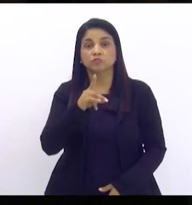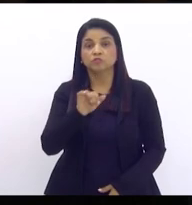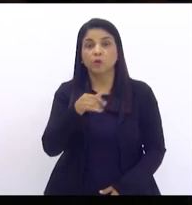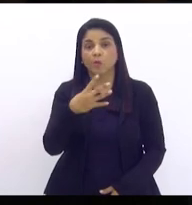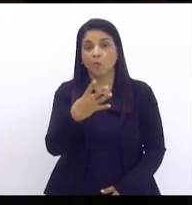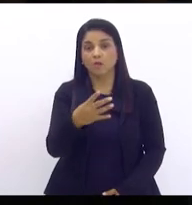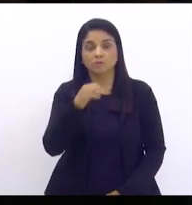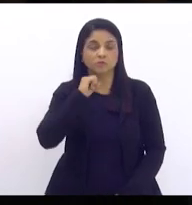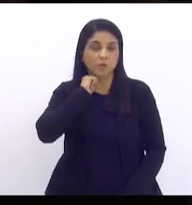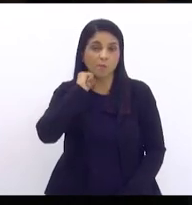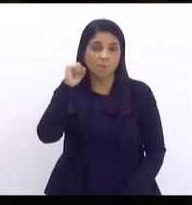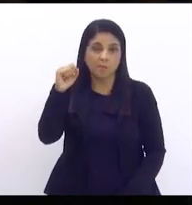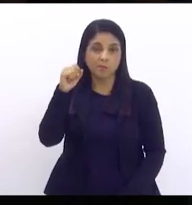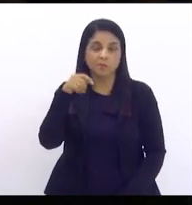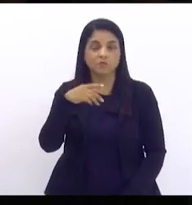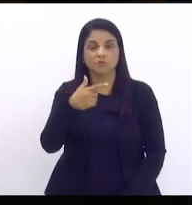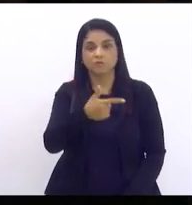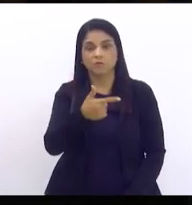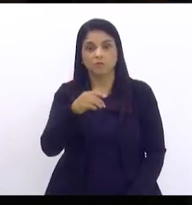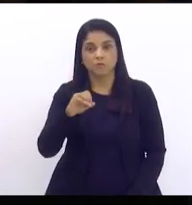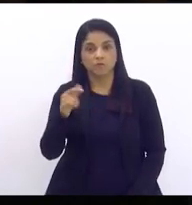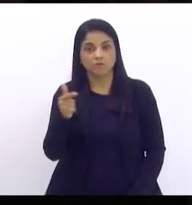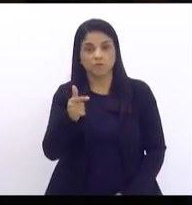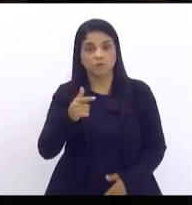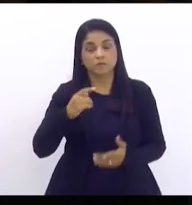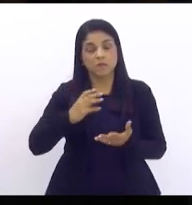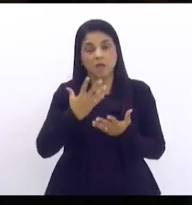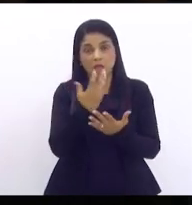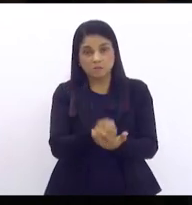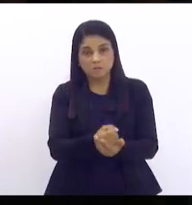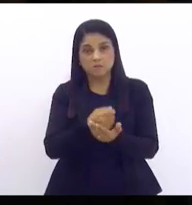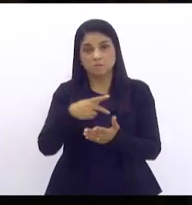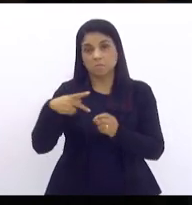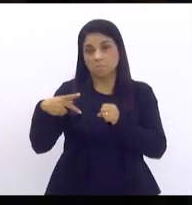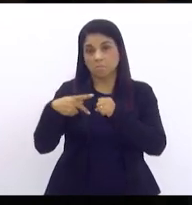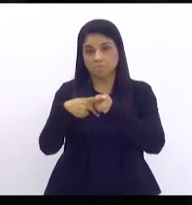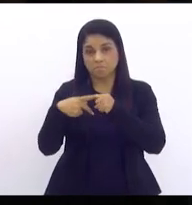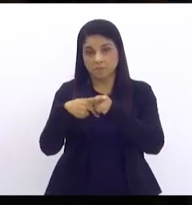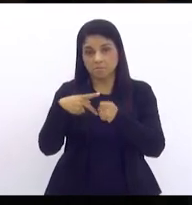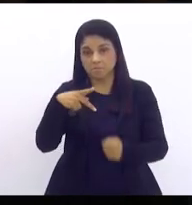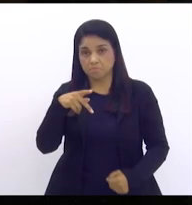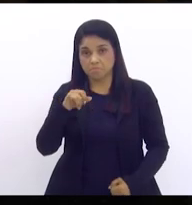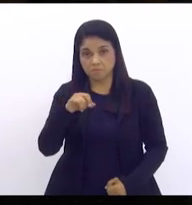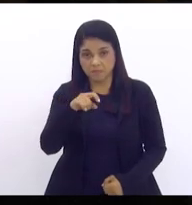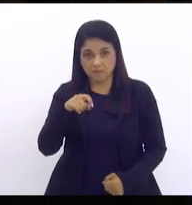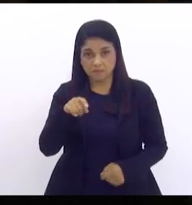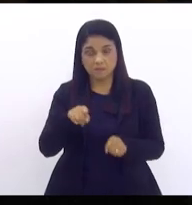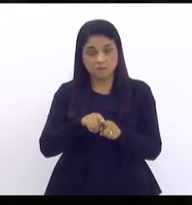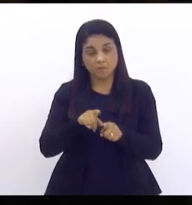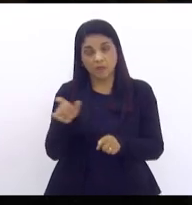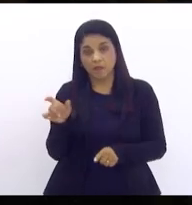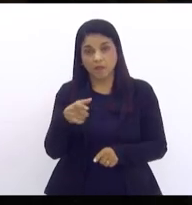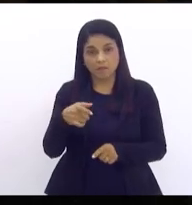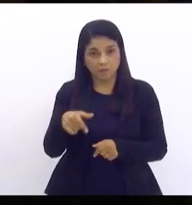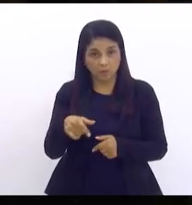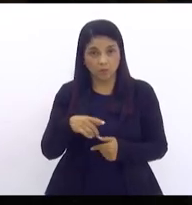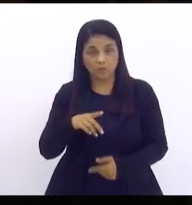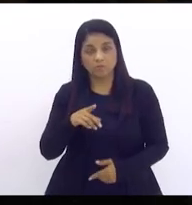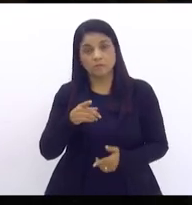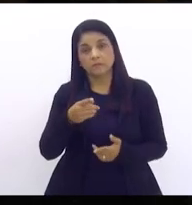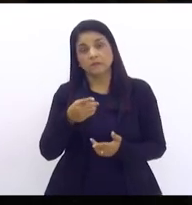22, e aceite pagamento em PIX, cartão de débito ou cartão de crédito. Porque é